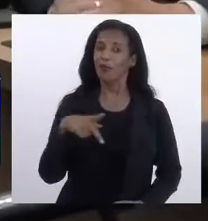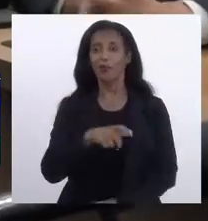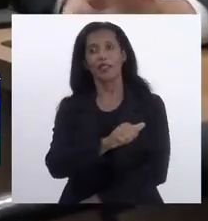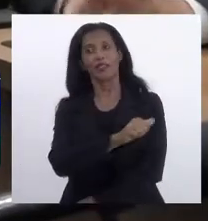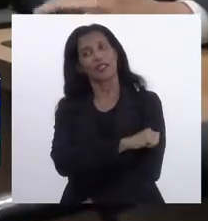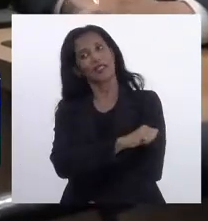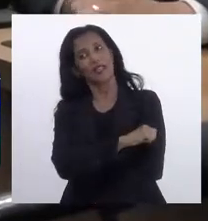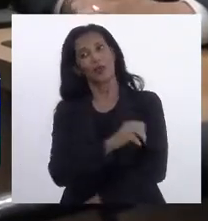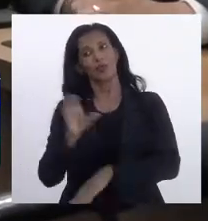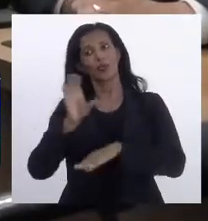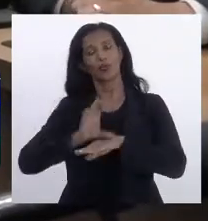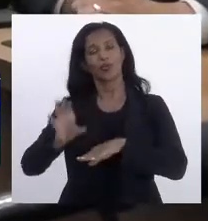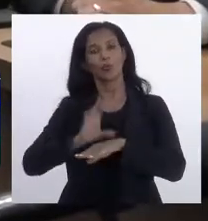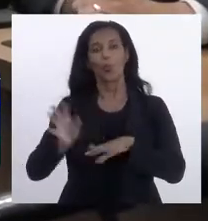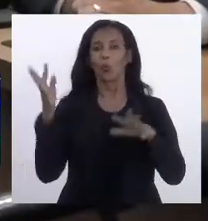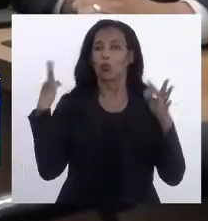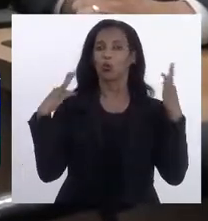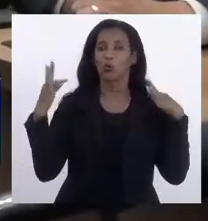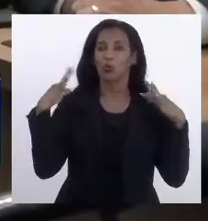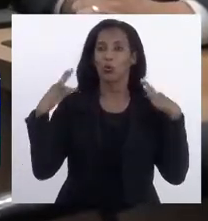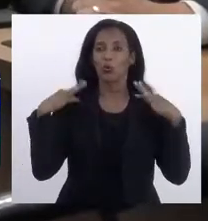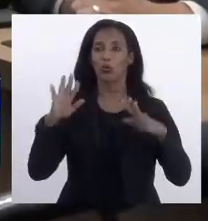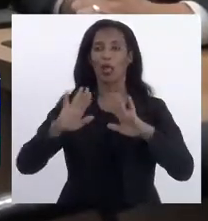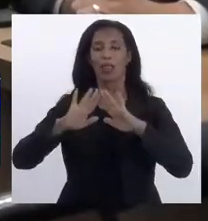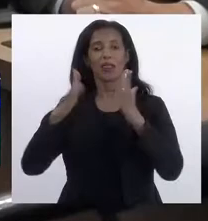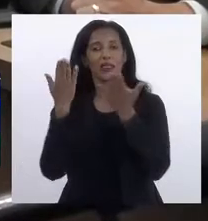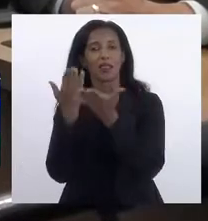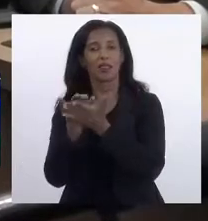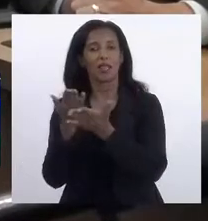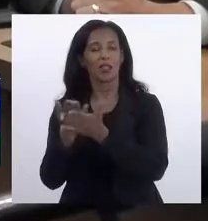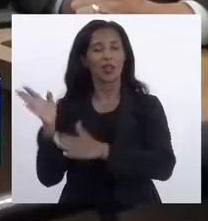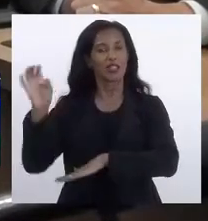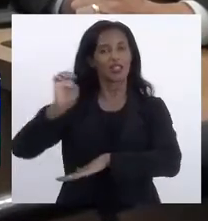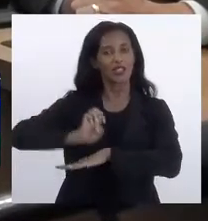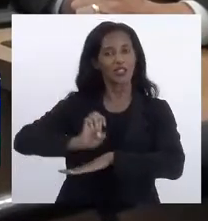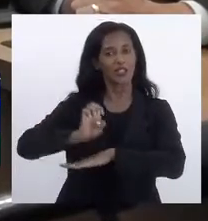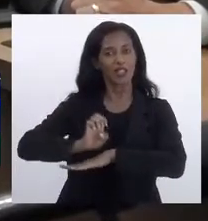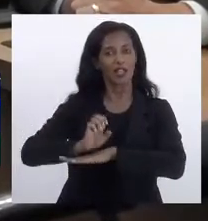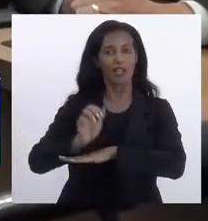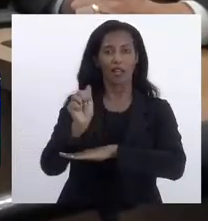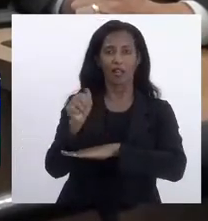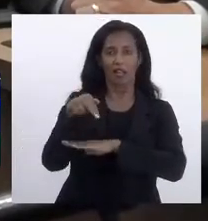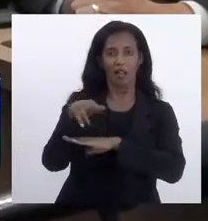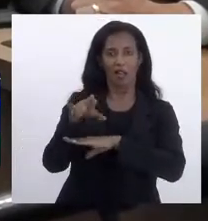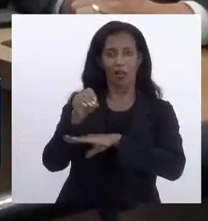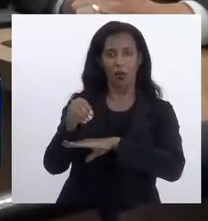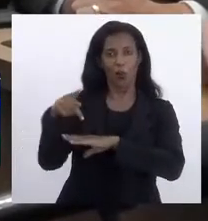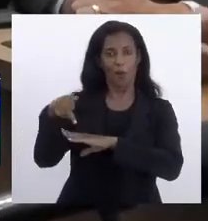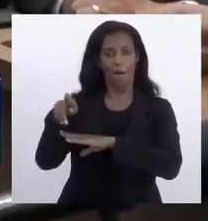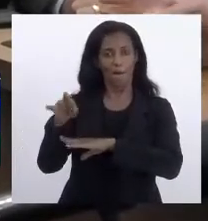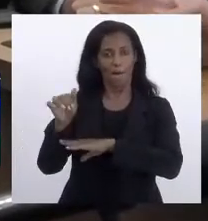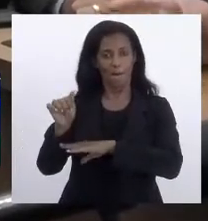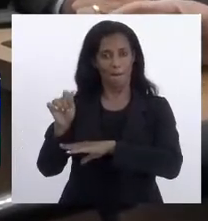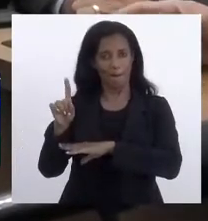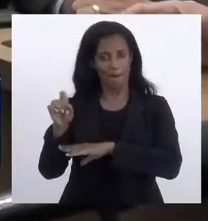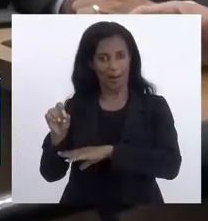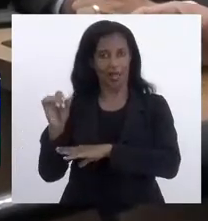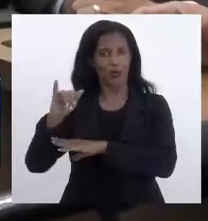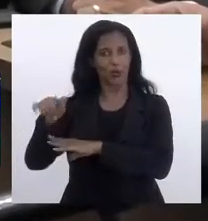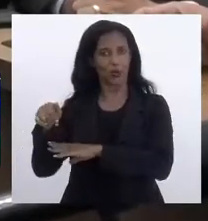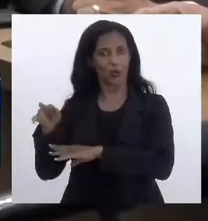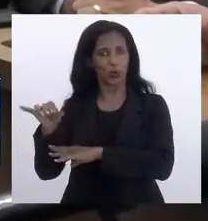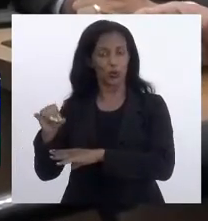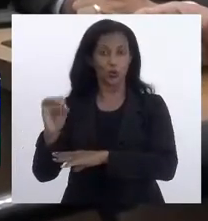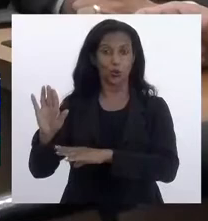alunos do curso de turismo da Escola Estadual Antônio Prado Júnior. Uma escola,